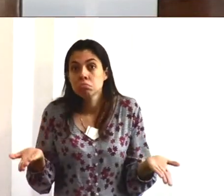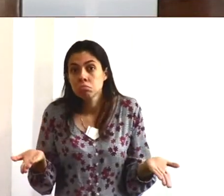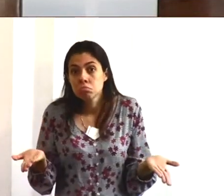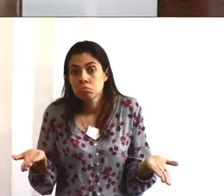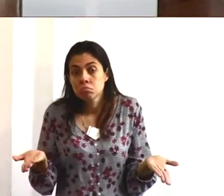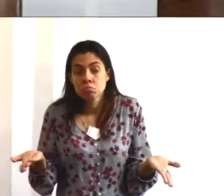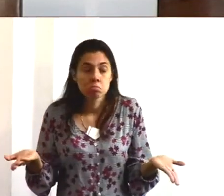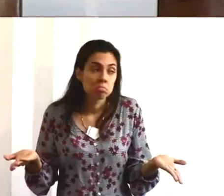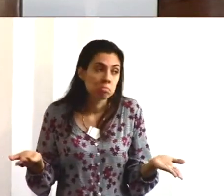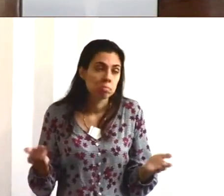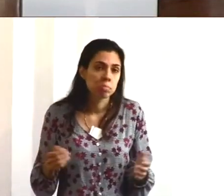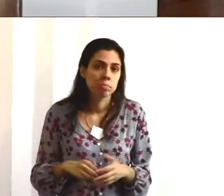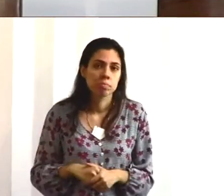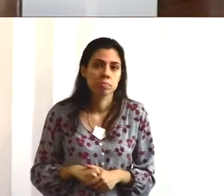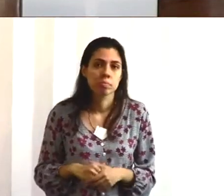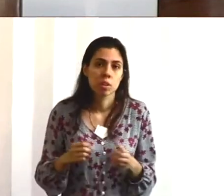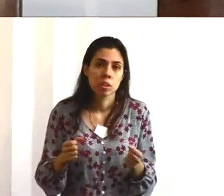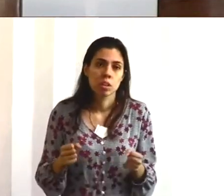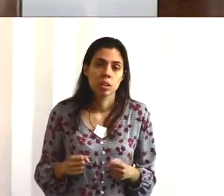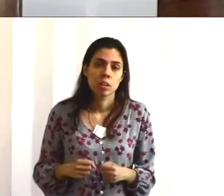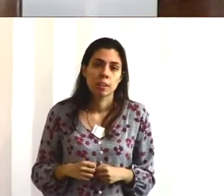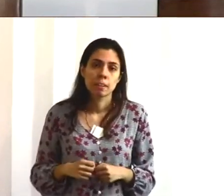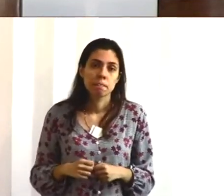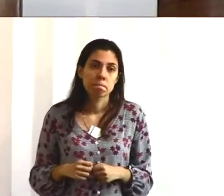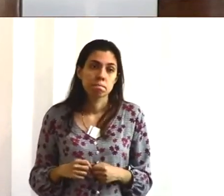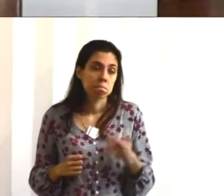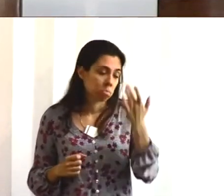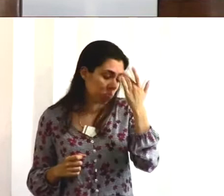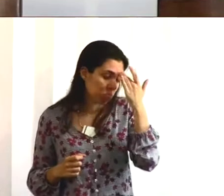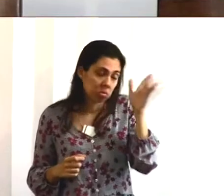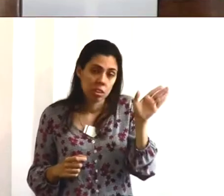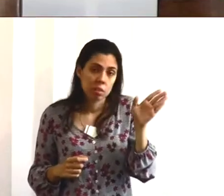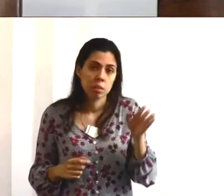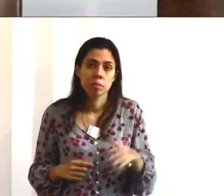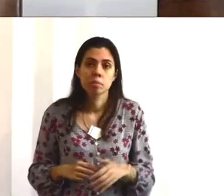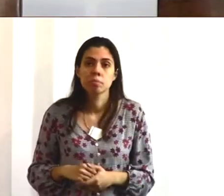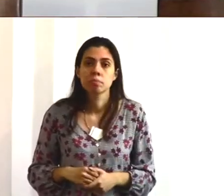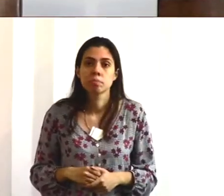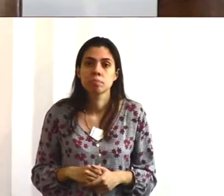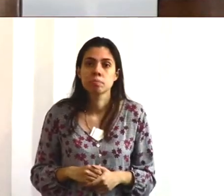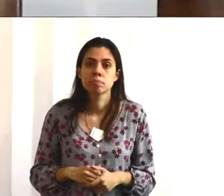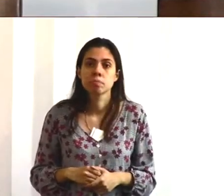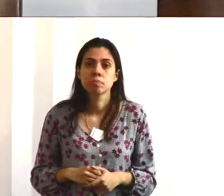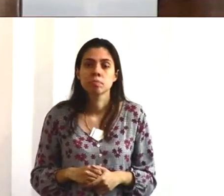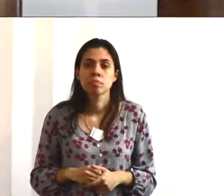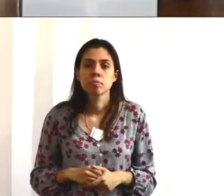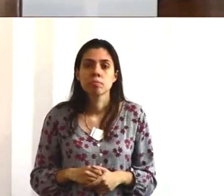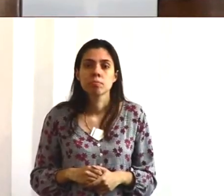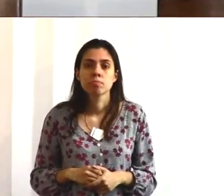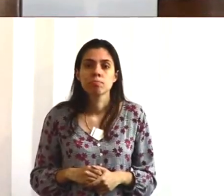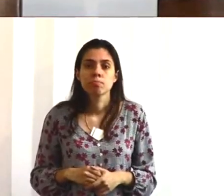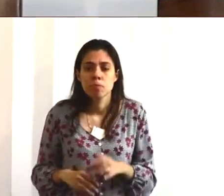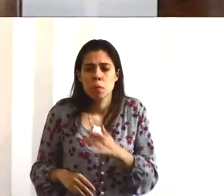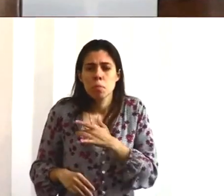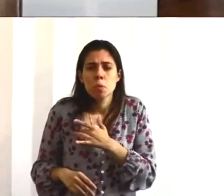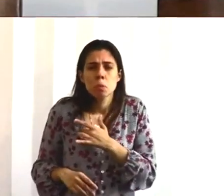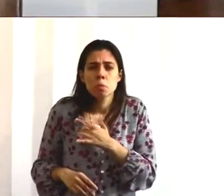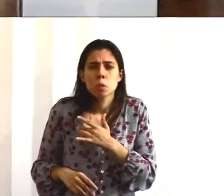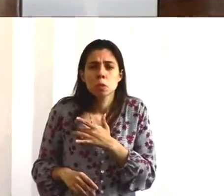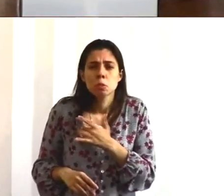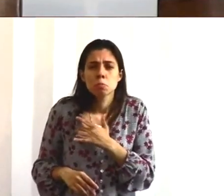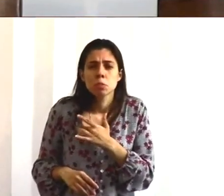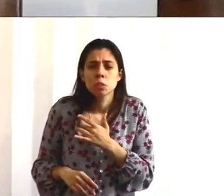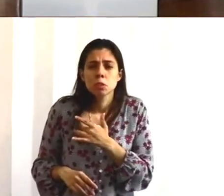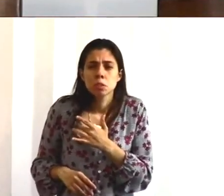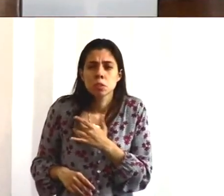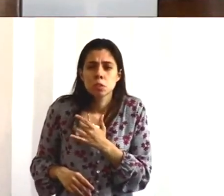ser até pior. Nós não sabemos. E talvez esses medos estão no seu coração e